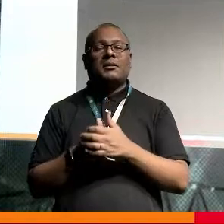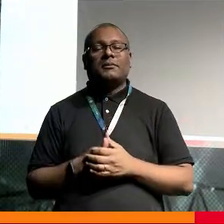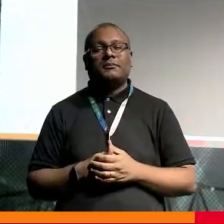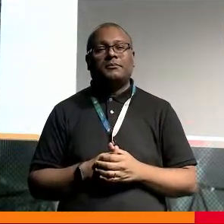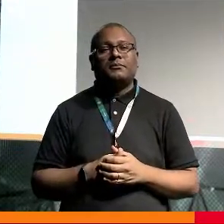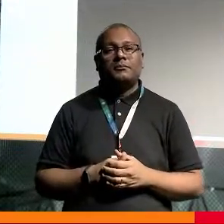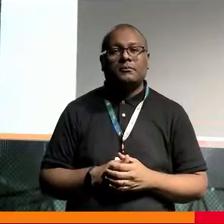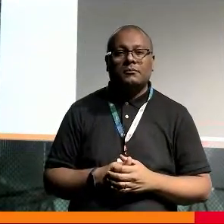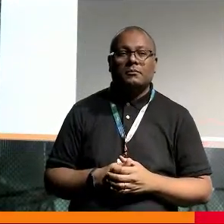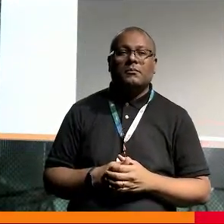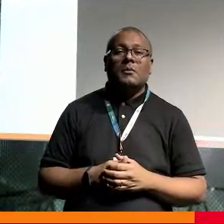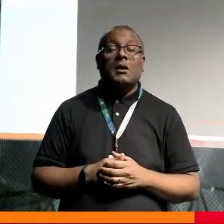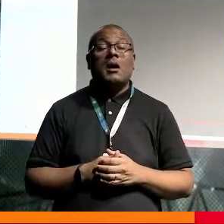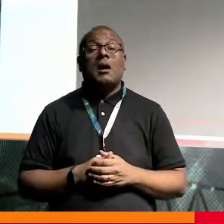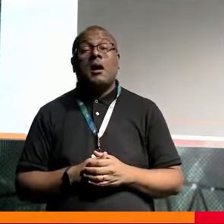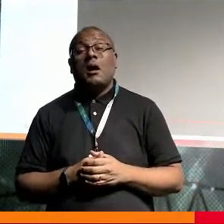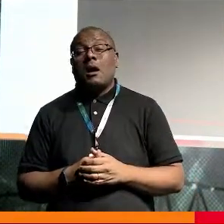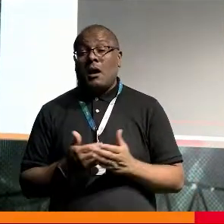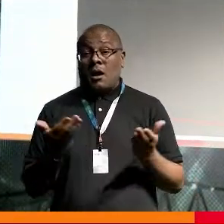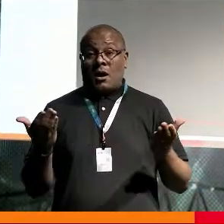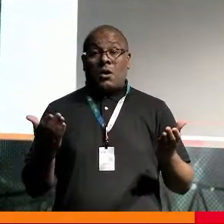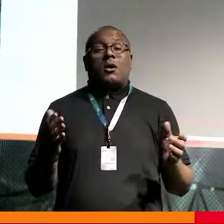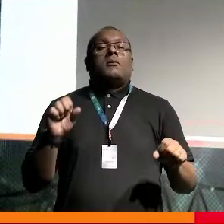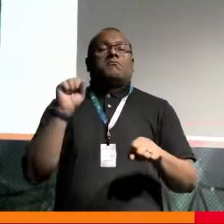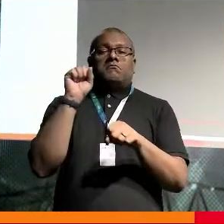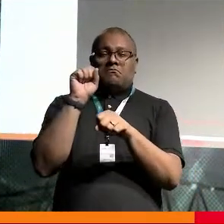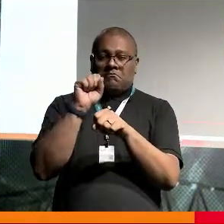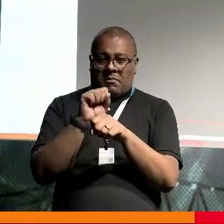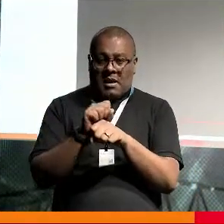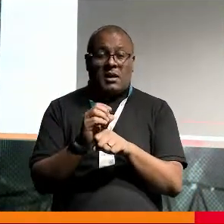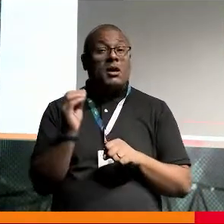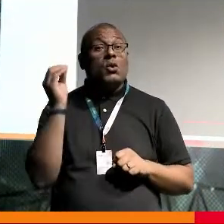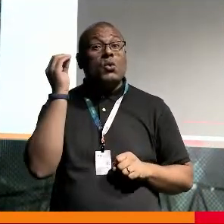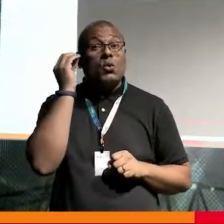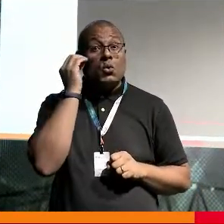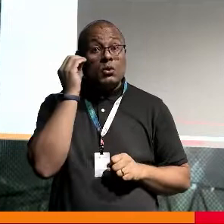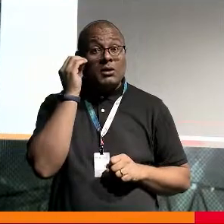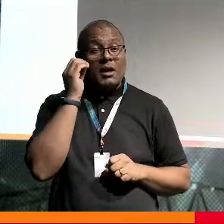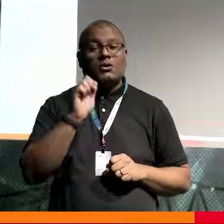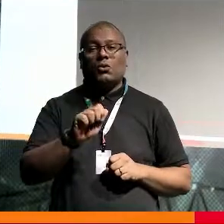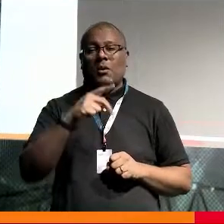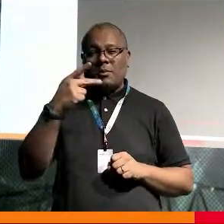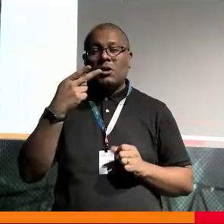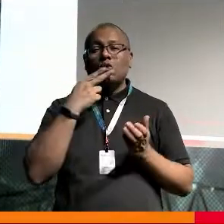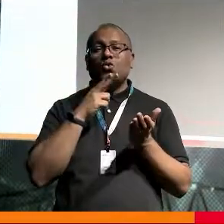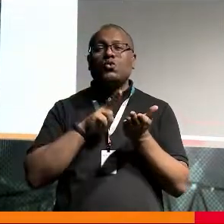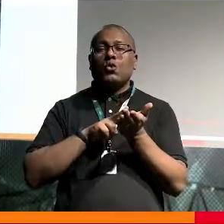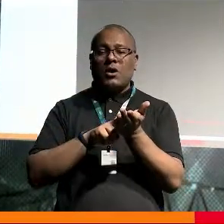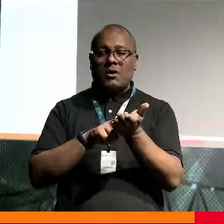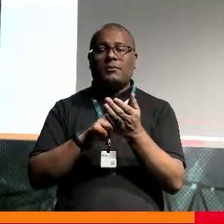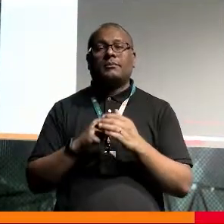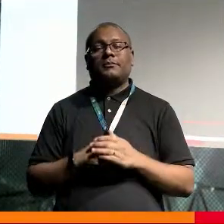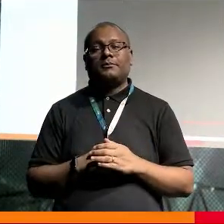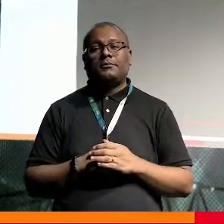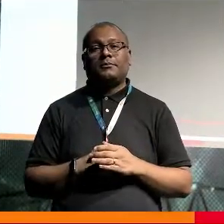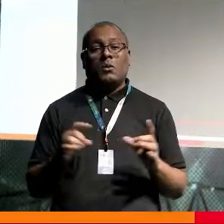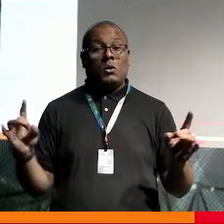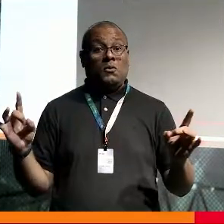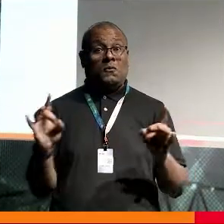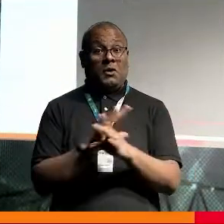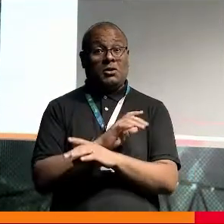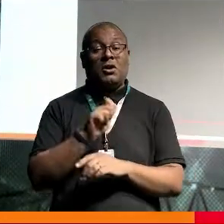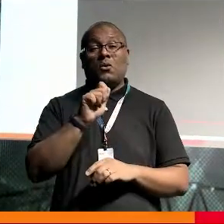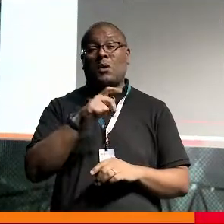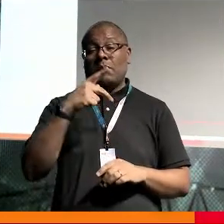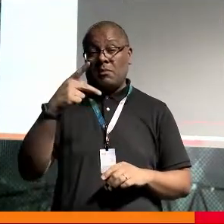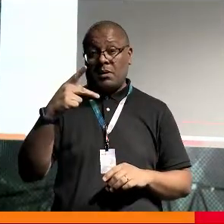A partir do momento, parei de fazer o meu teste com o aplicativo do Correio, fechei meu